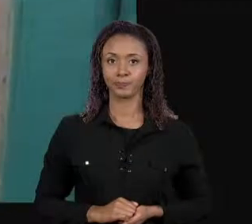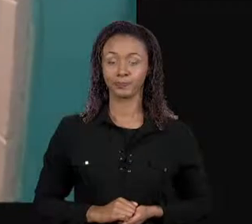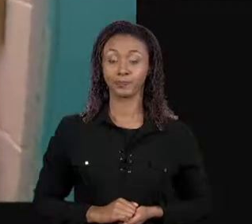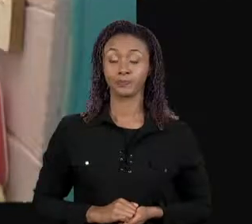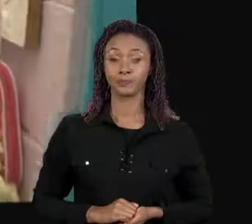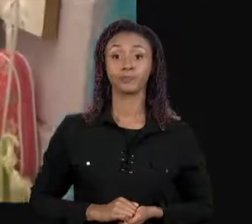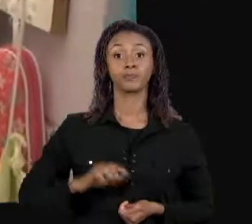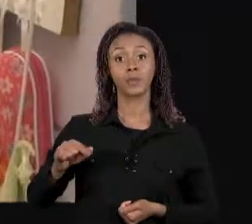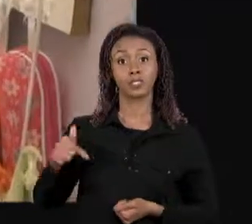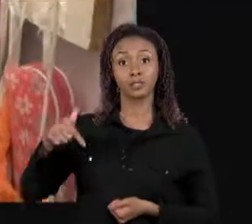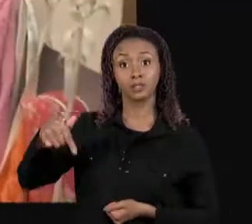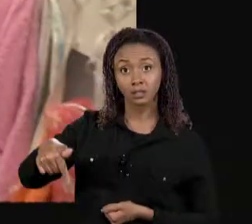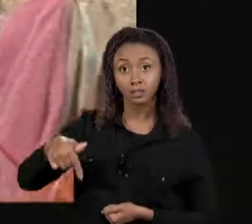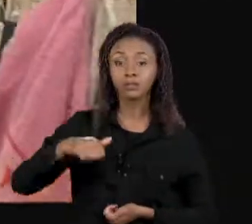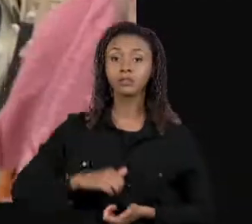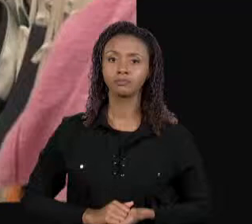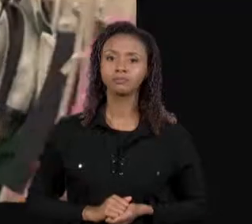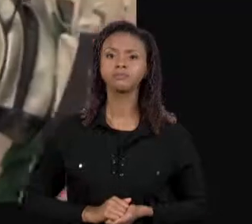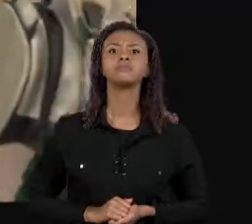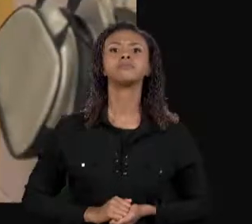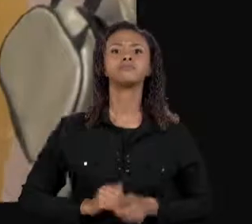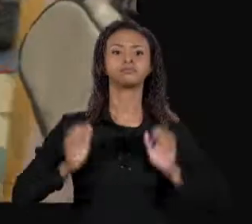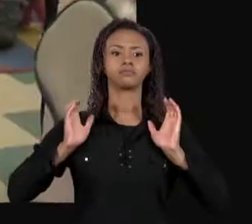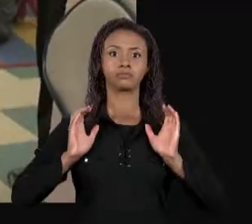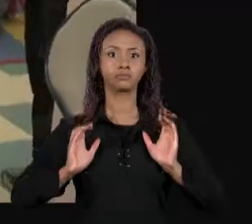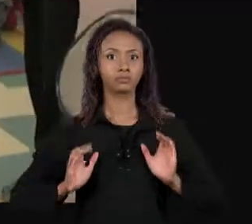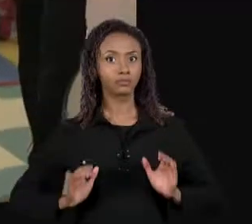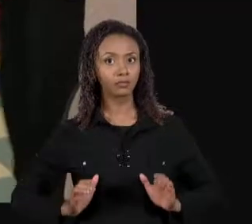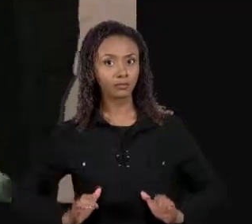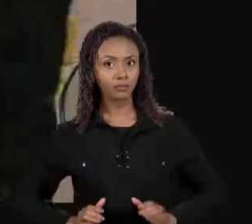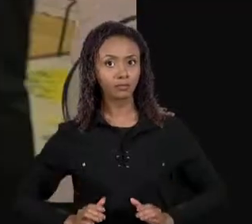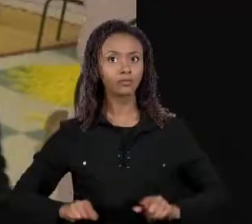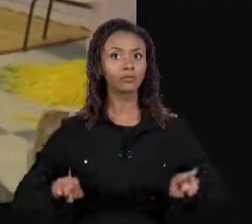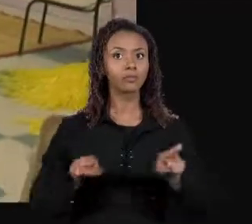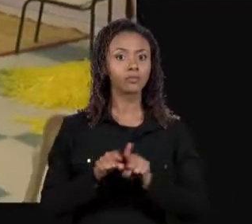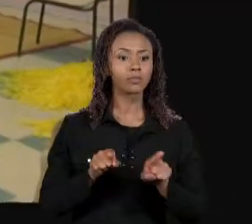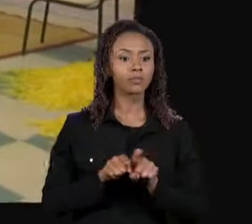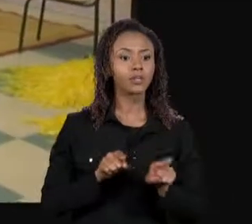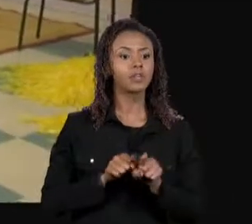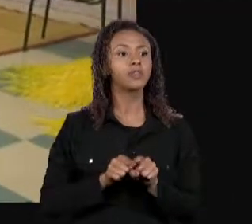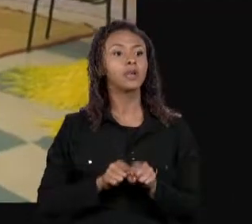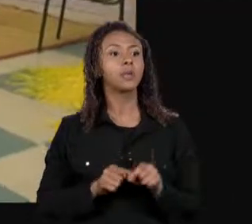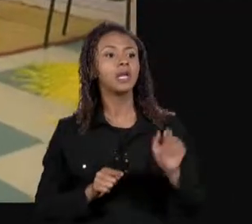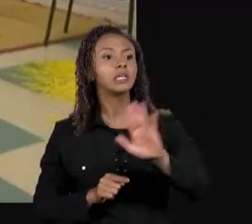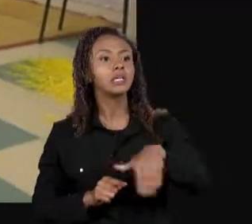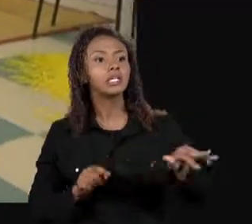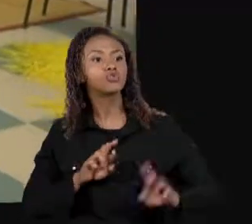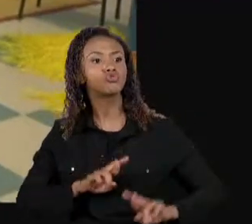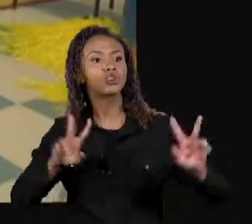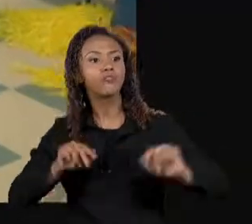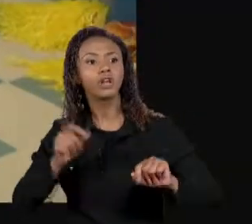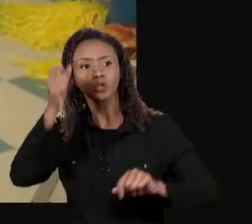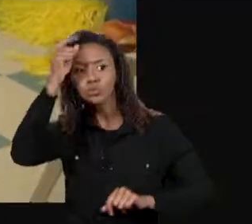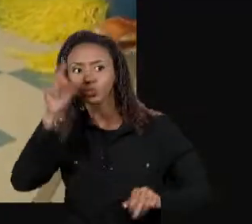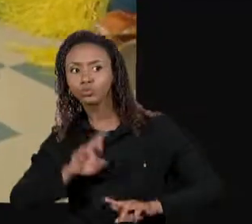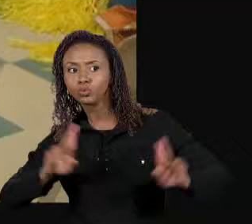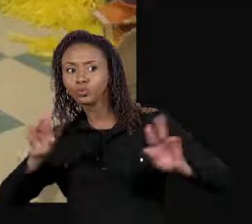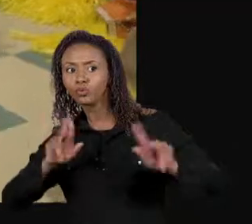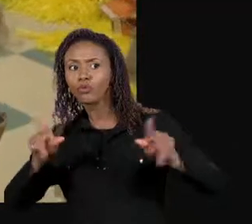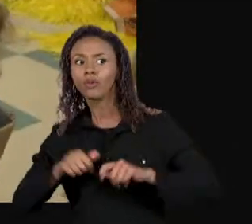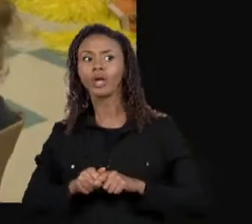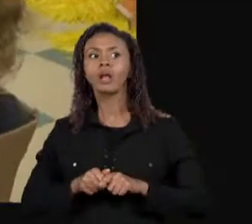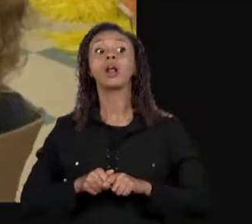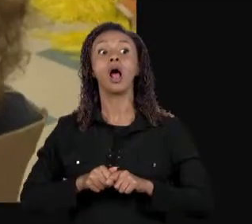7. Possibilitem vivências éticas e estéticas com outras crianças e grupos culturais, que alarguem seus padrões de referência